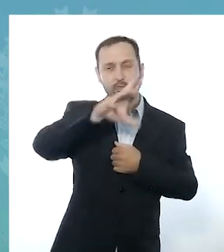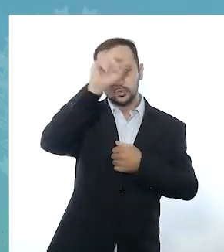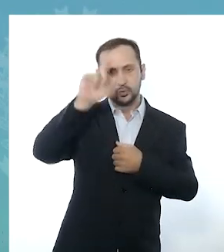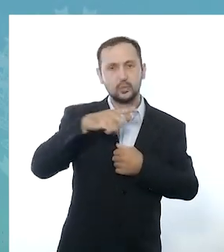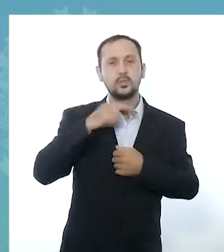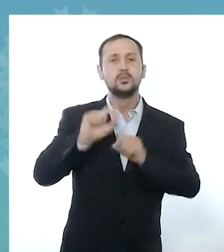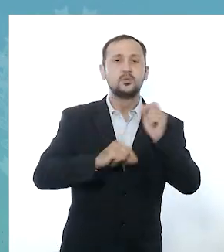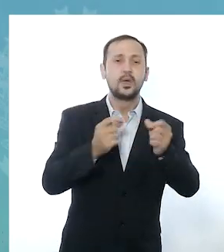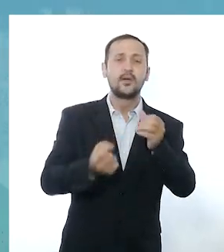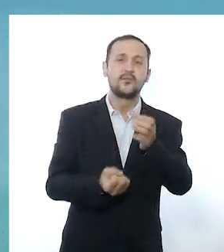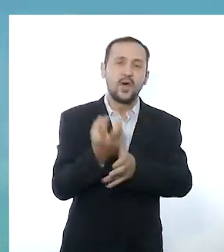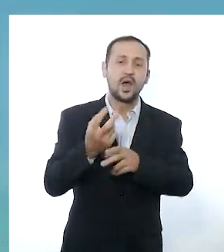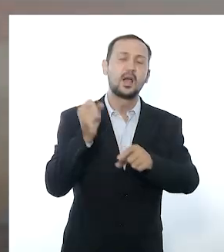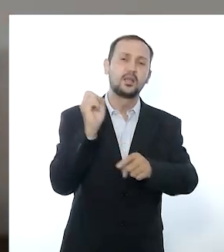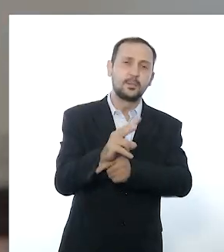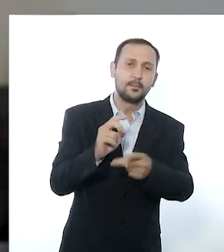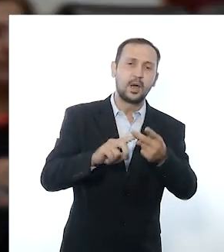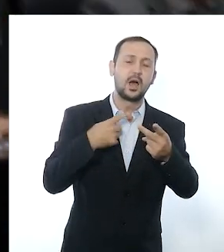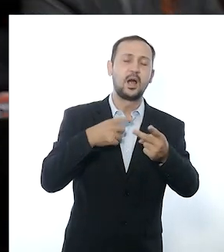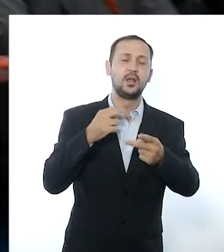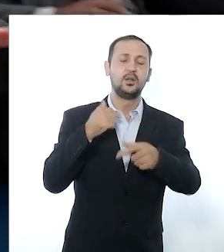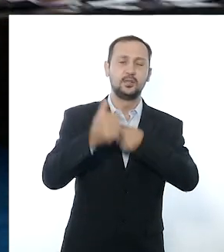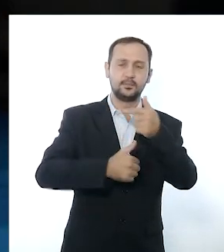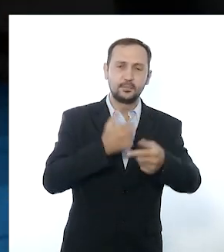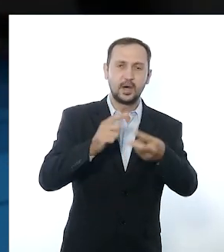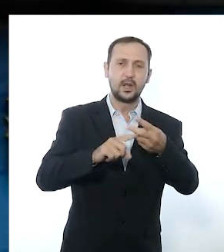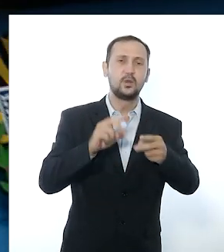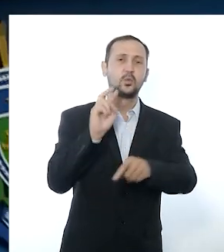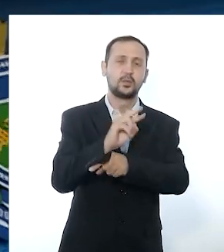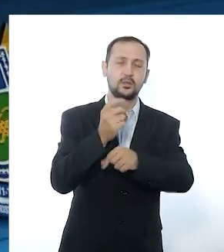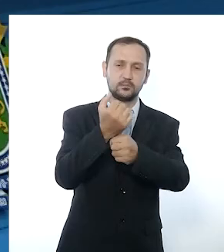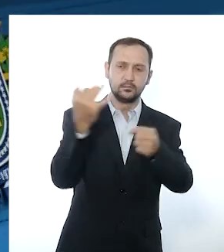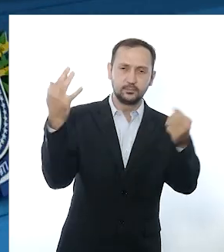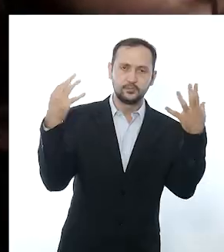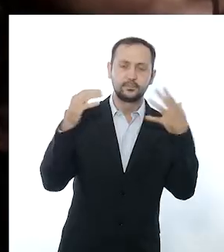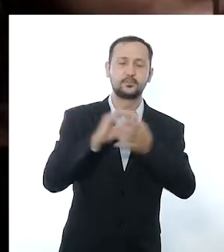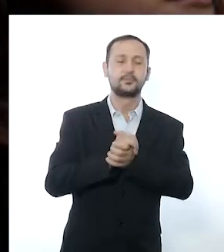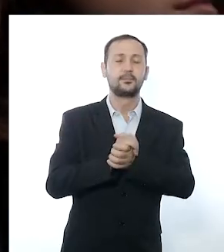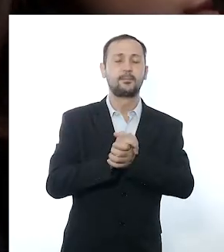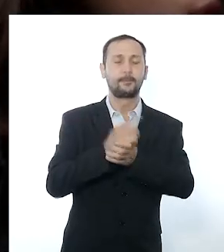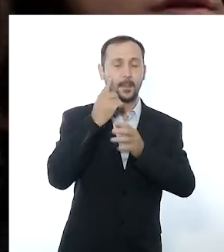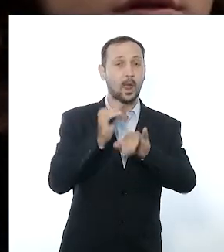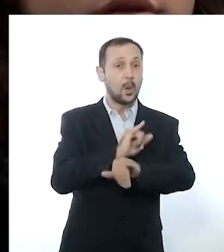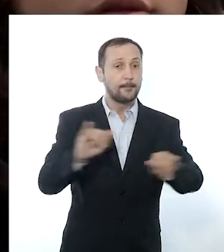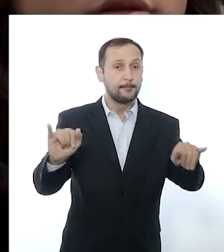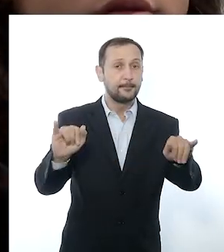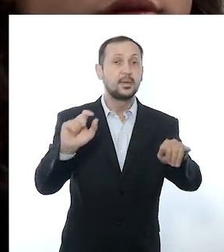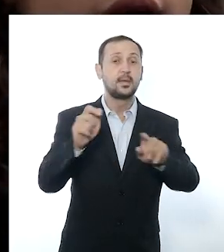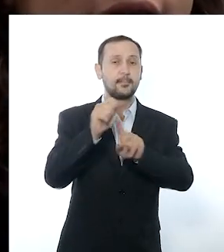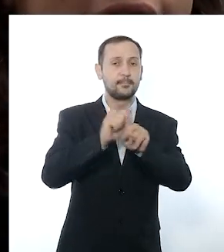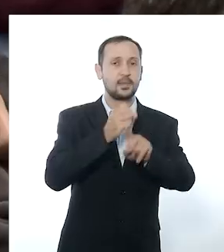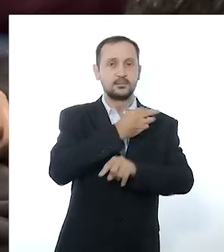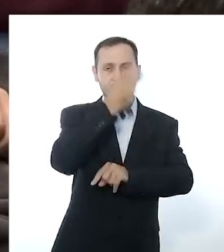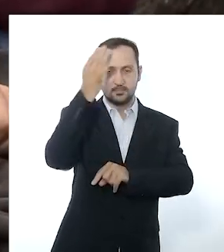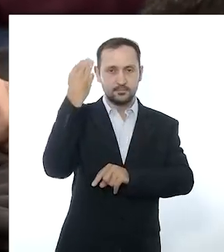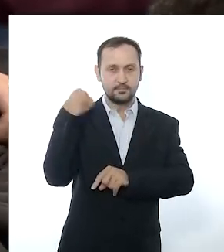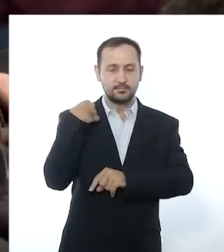emprego, envolve preservação ambiental. A campanha Maio Laranja foi realizada para conscientizar a população